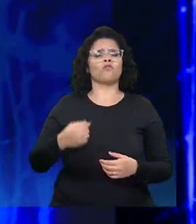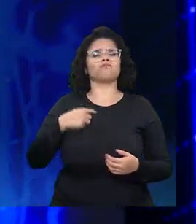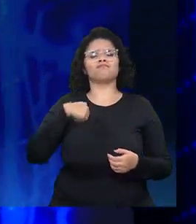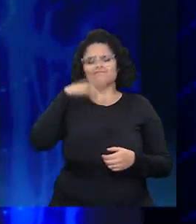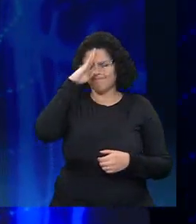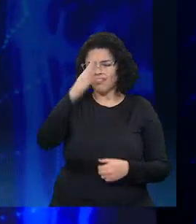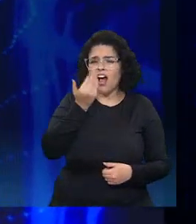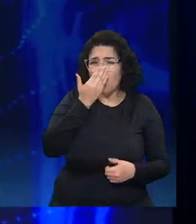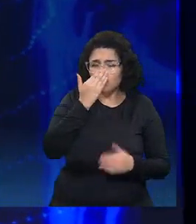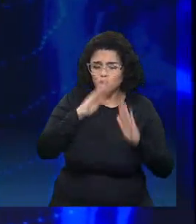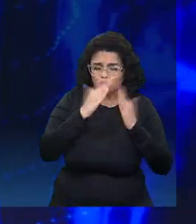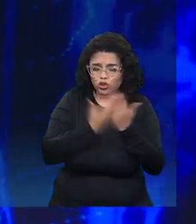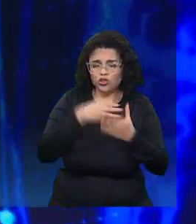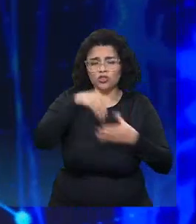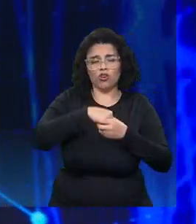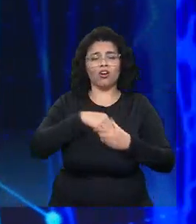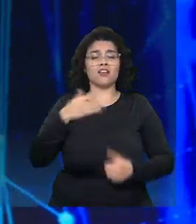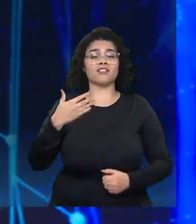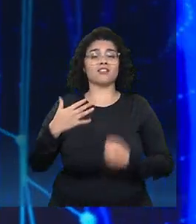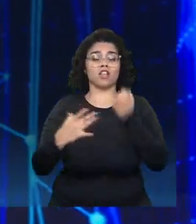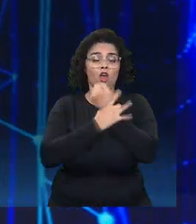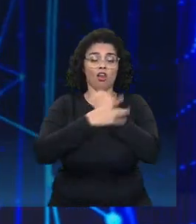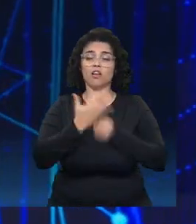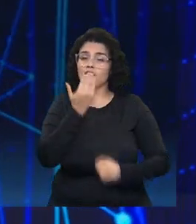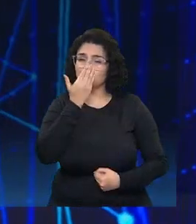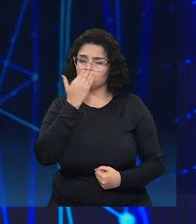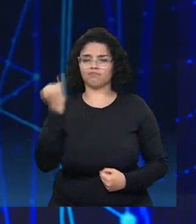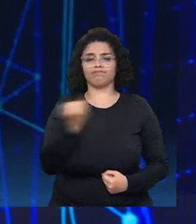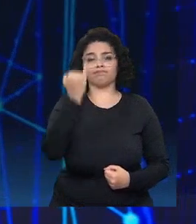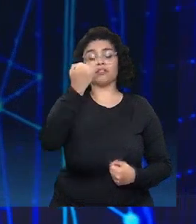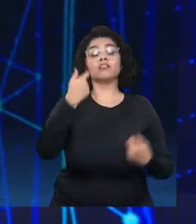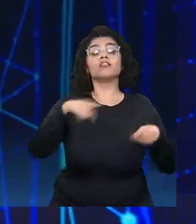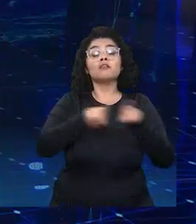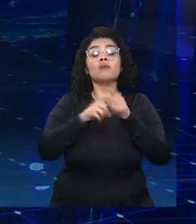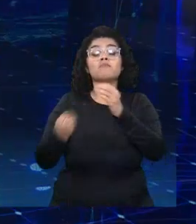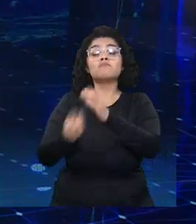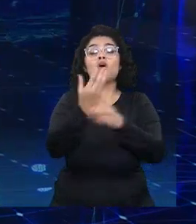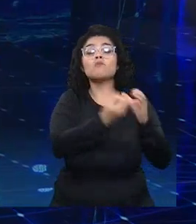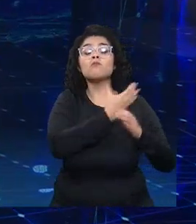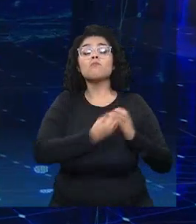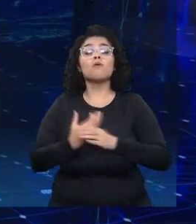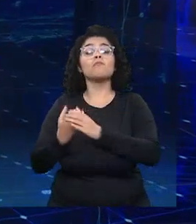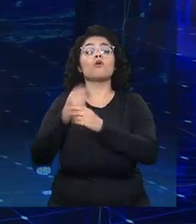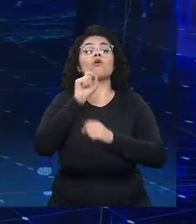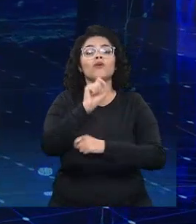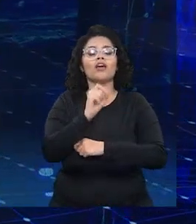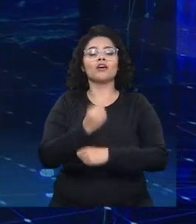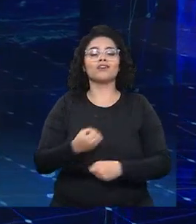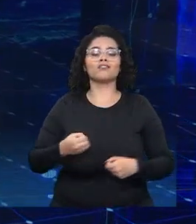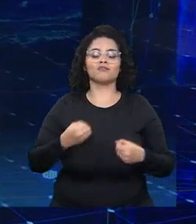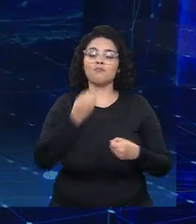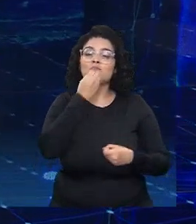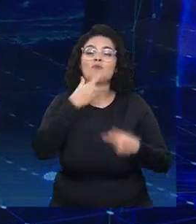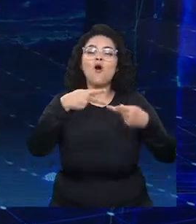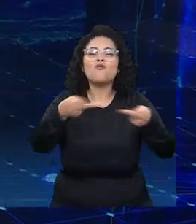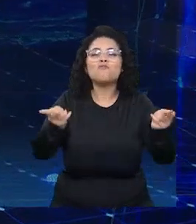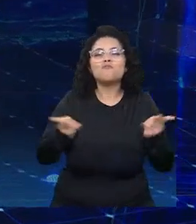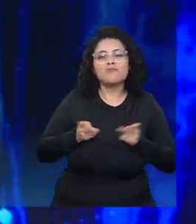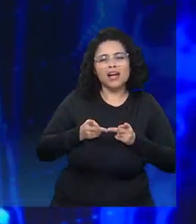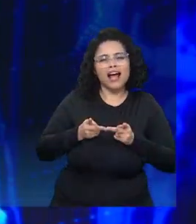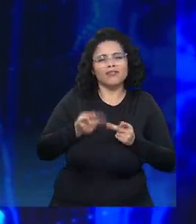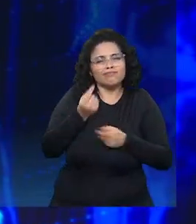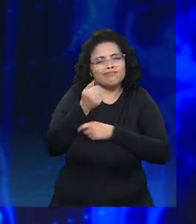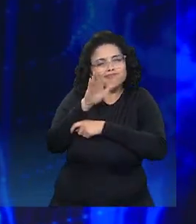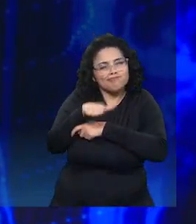fundamental então primeiro nós vamos aumentar a rede de bom prato porque ainda é muito tímido nós temos pouco mais de 60 bom pratos